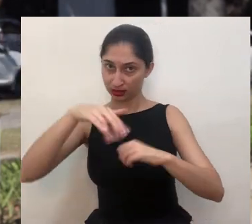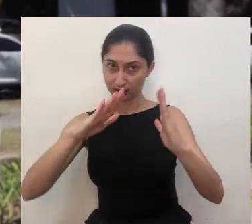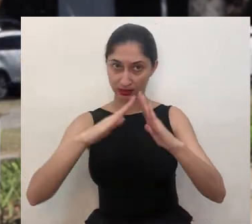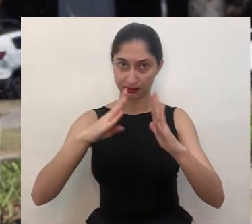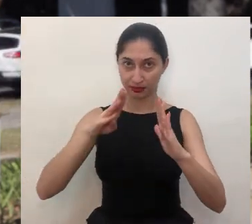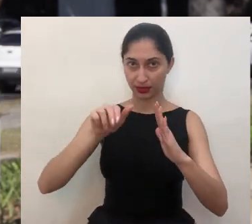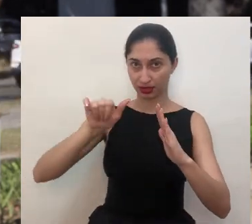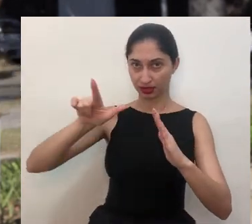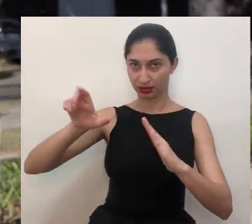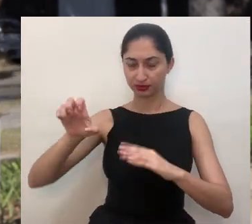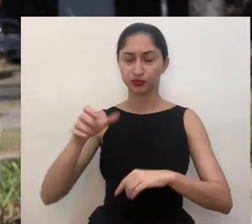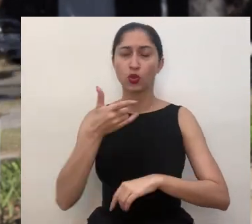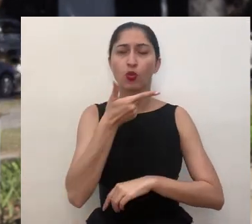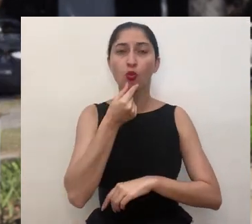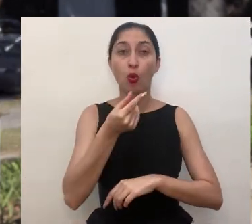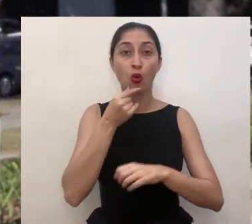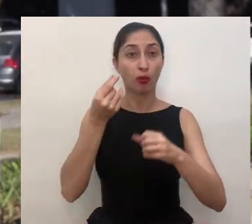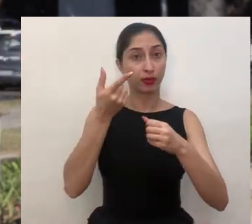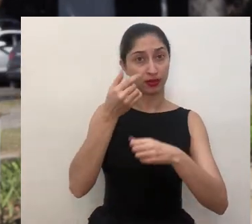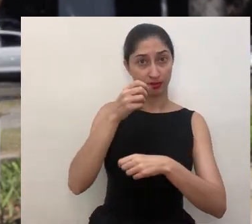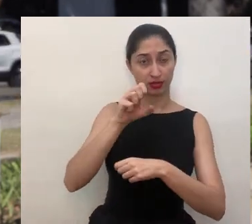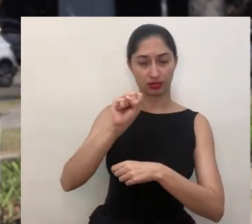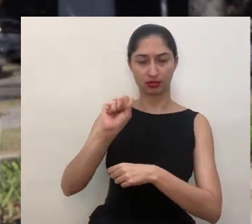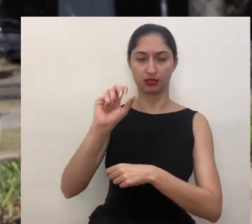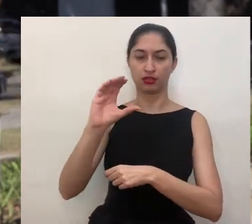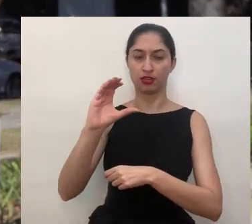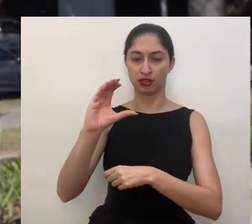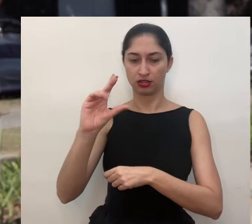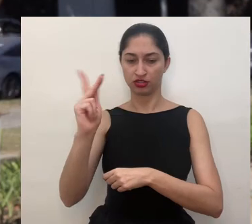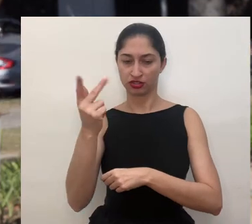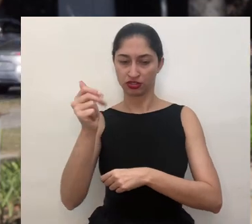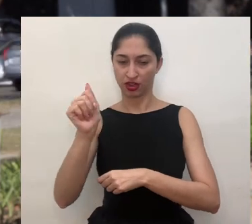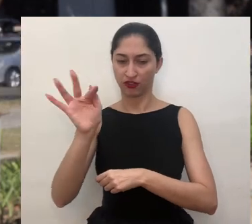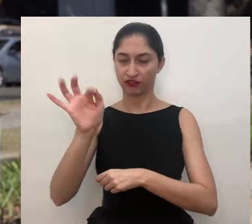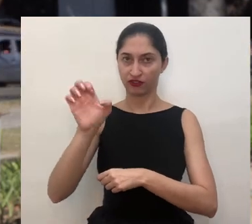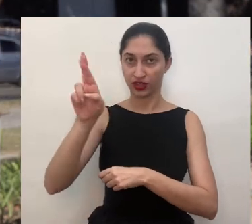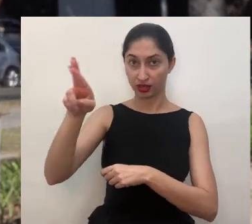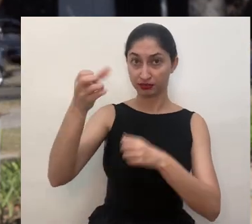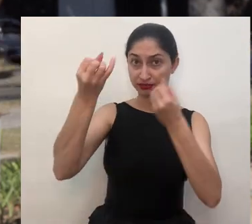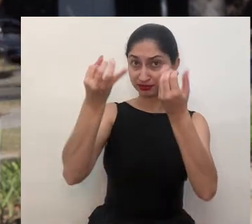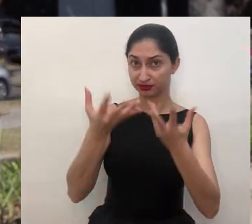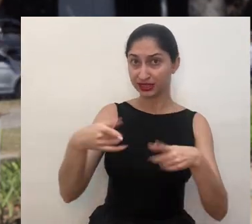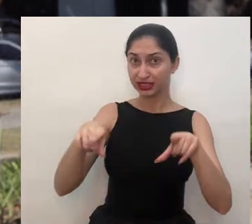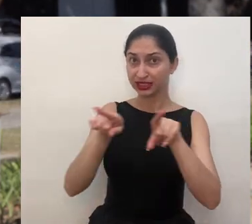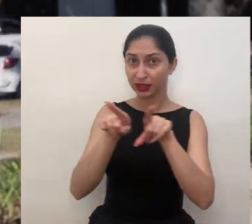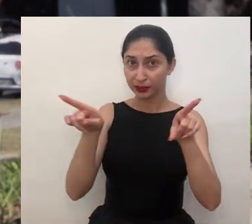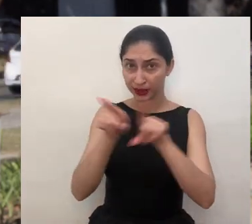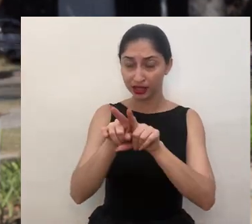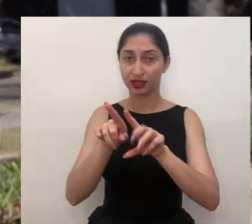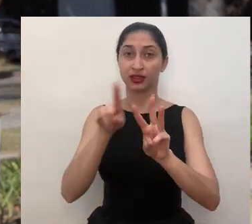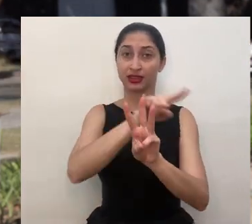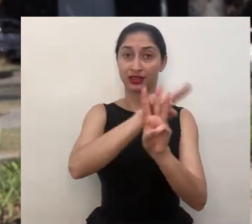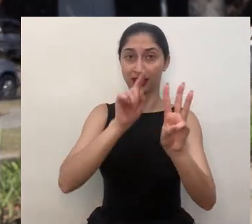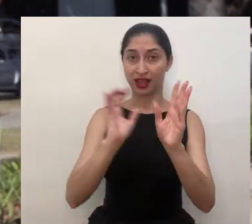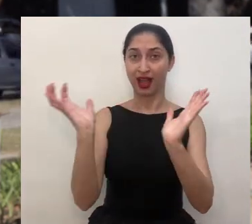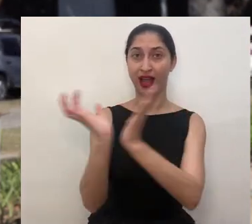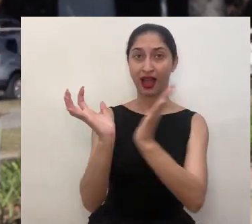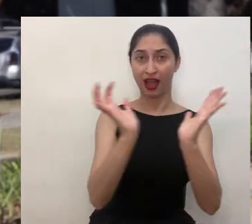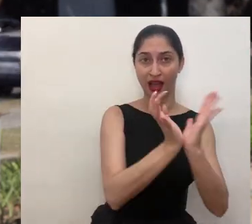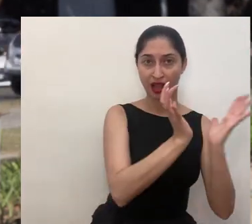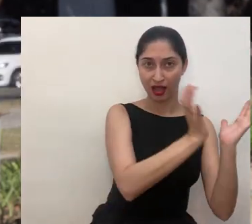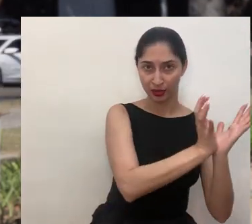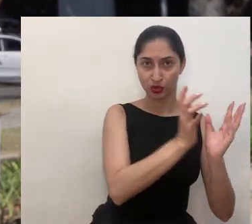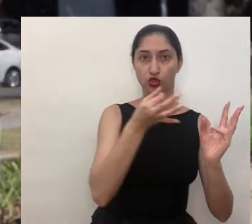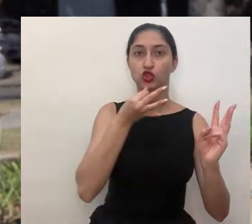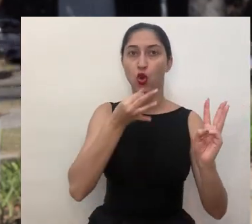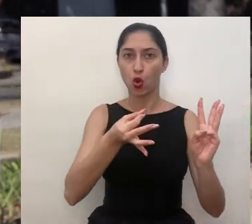classificar os sons. De uma forma sintetizada, de uma forma geral, ele propõe classificar os sons em 3 grandes categorias. A